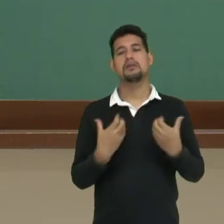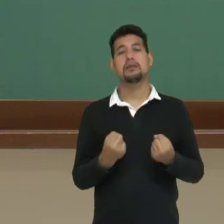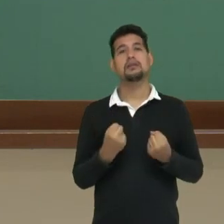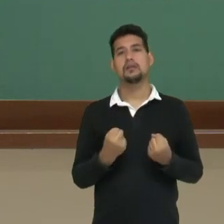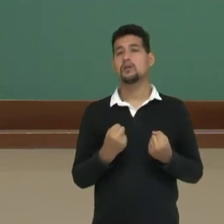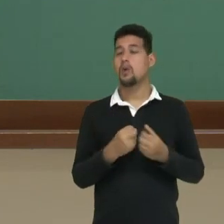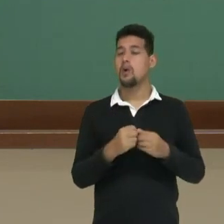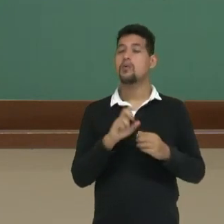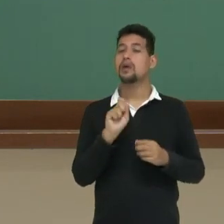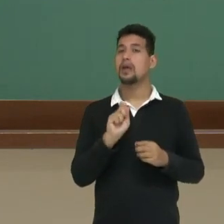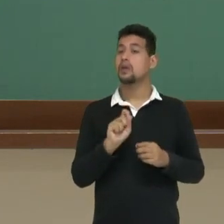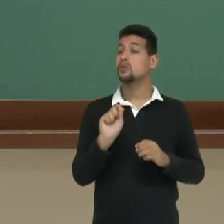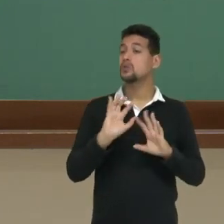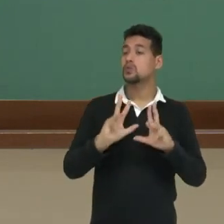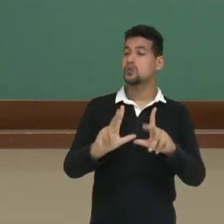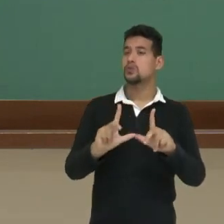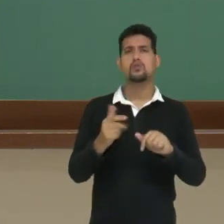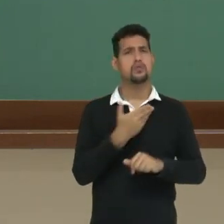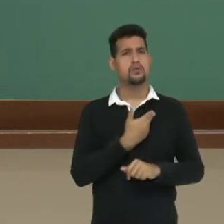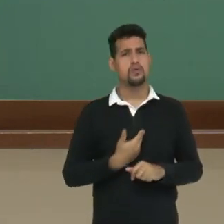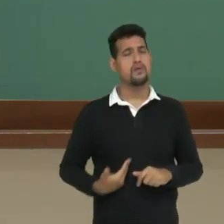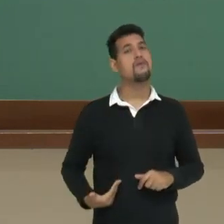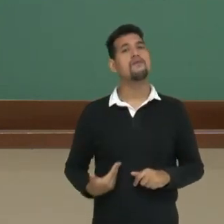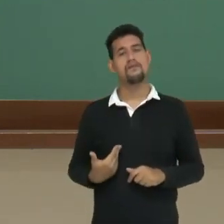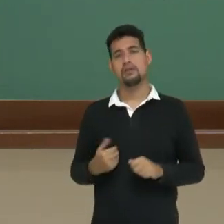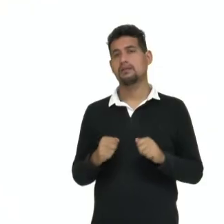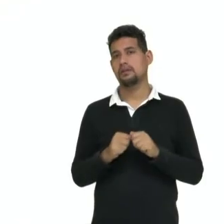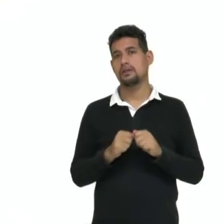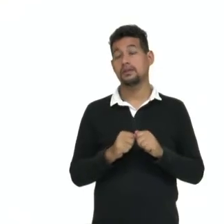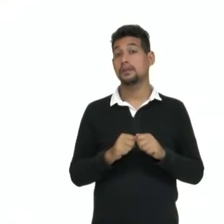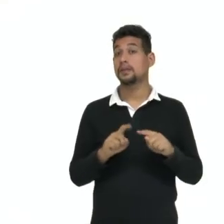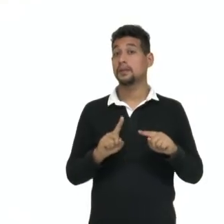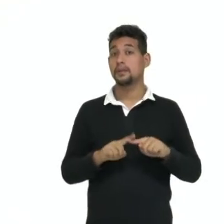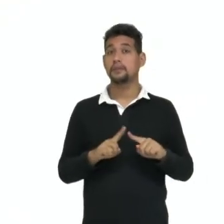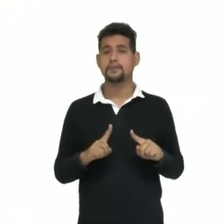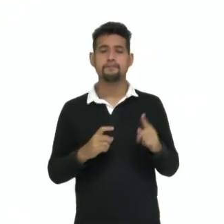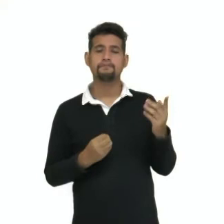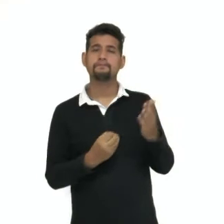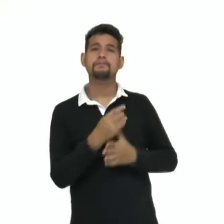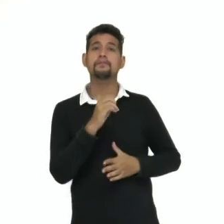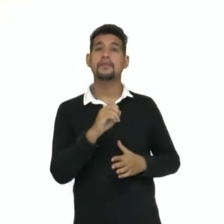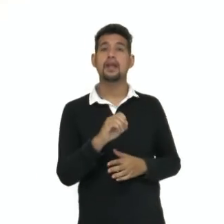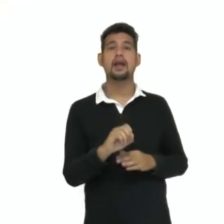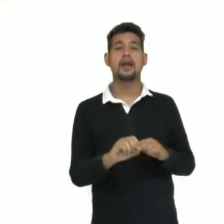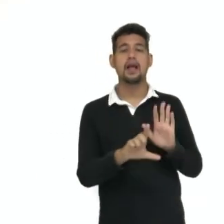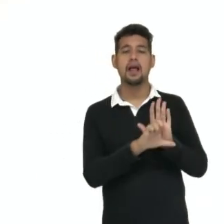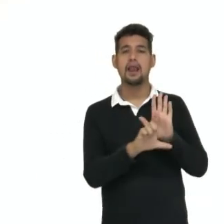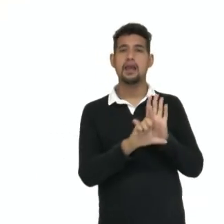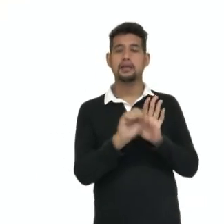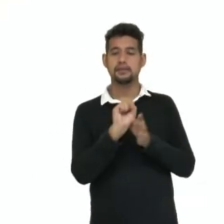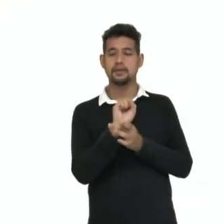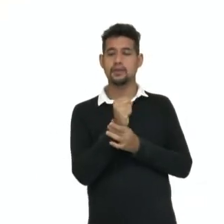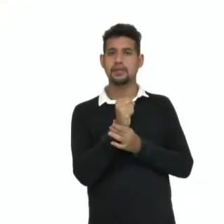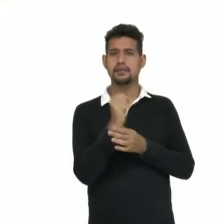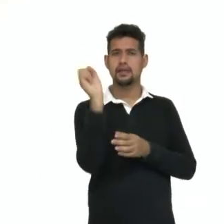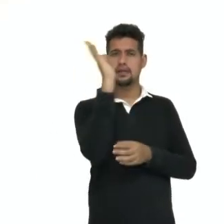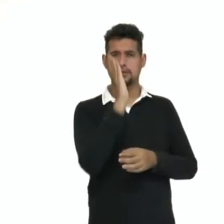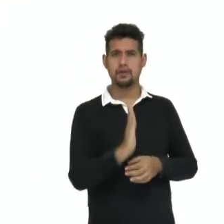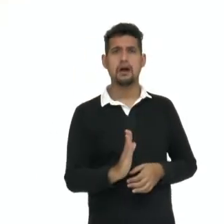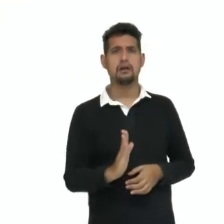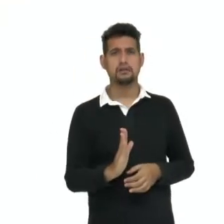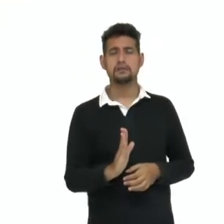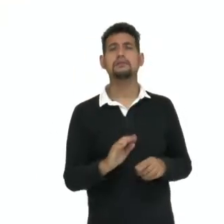apenas comunicando aquilo que o governo autorizava. E também ele vai criar a Lei de Segurança Nacional, que dava à